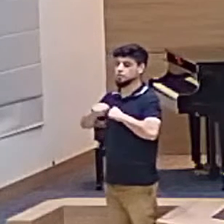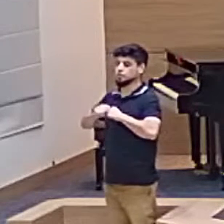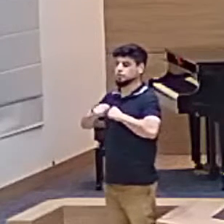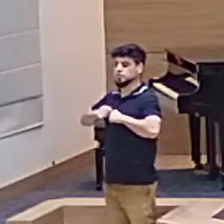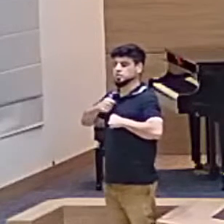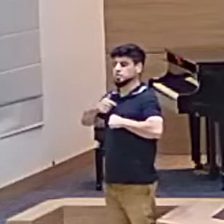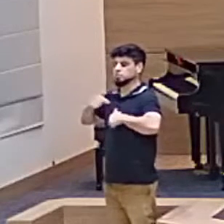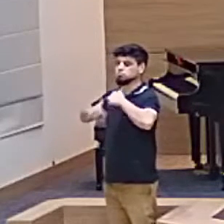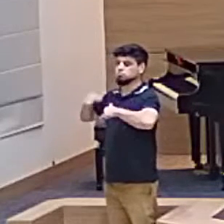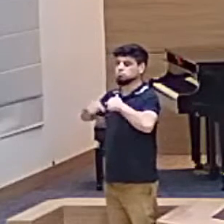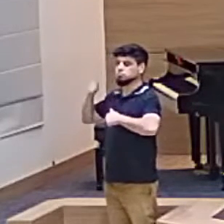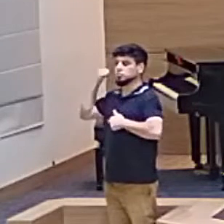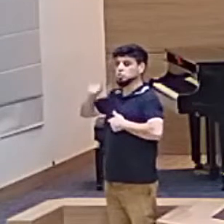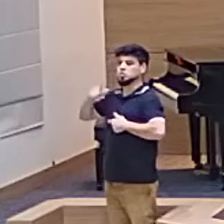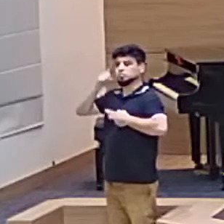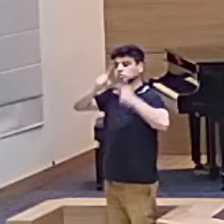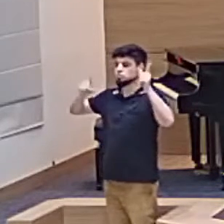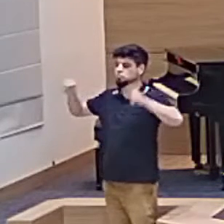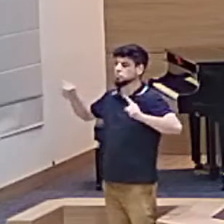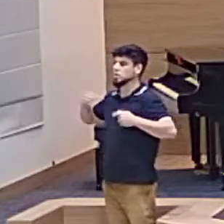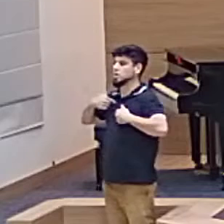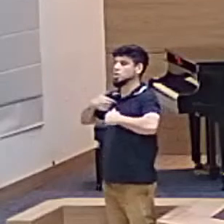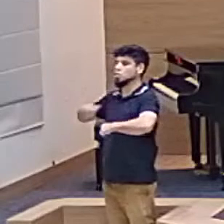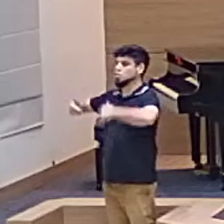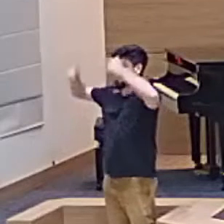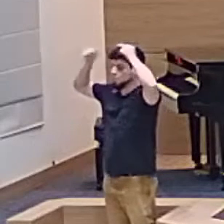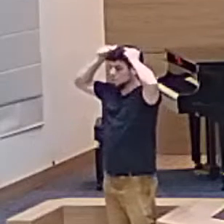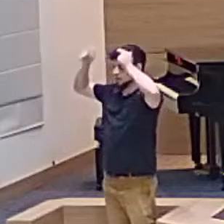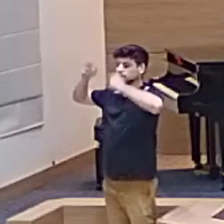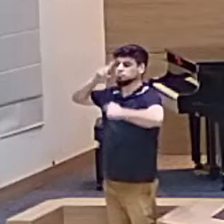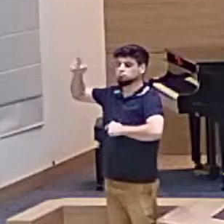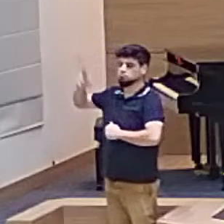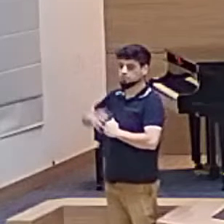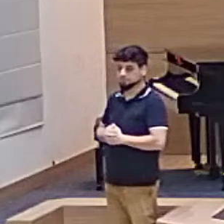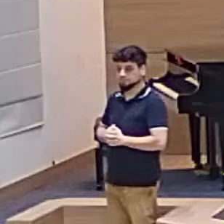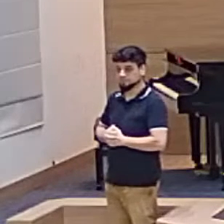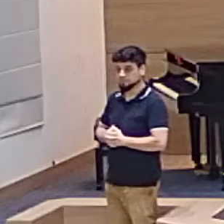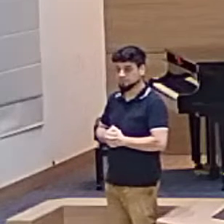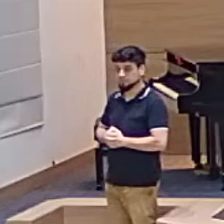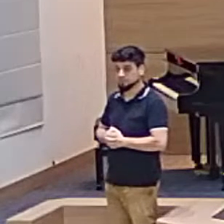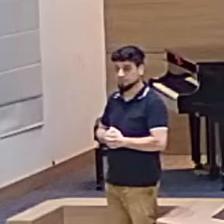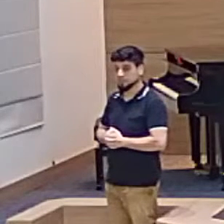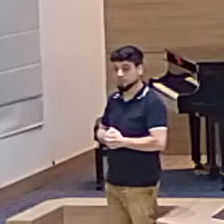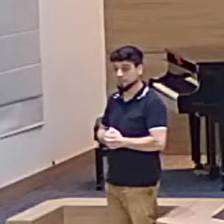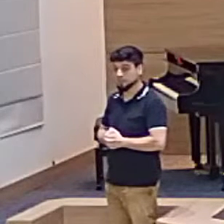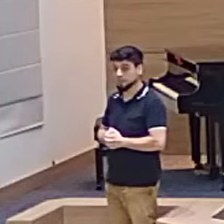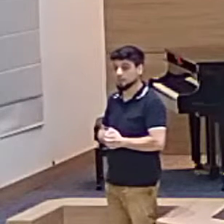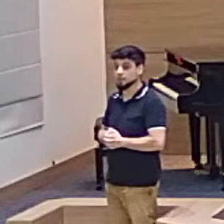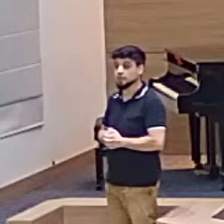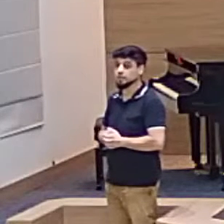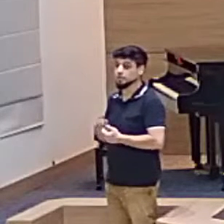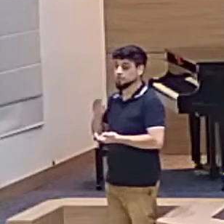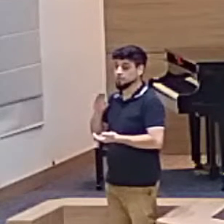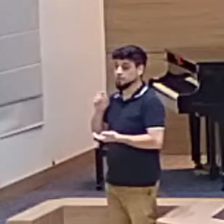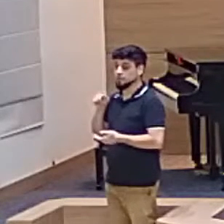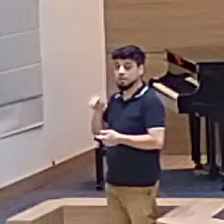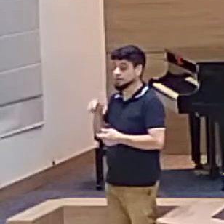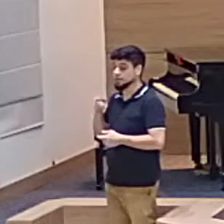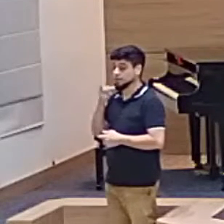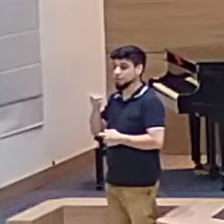mão eu sou o rei nesse negócio aqui eu sou o cara perdeu a oportunidade da Glória a Deus